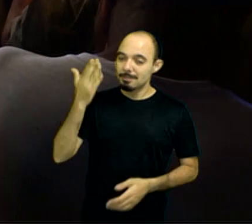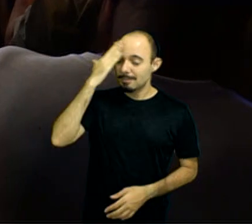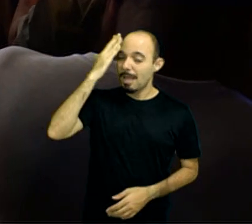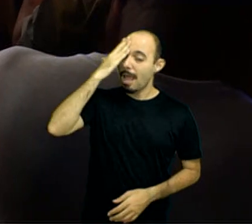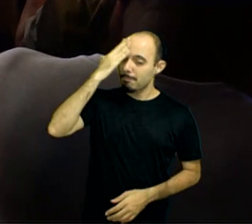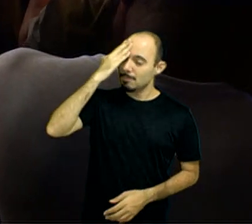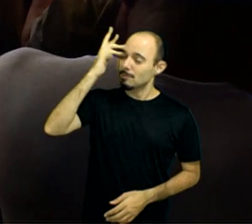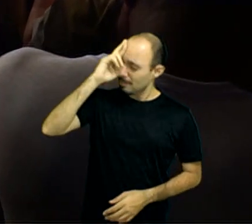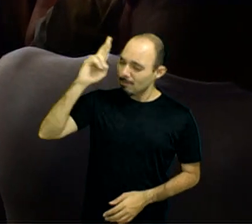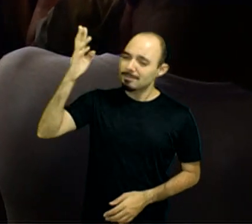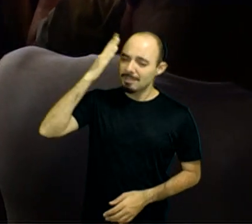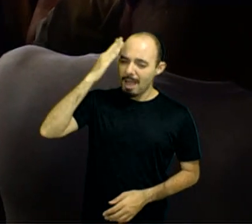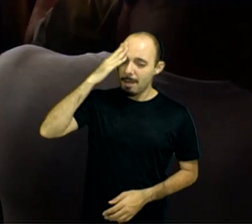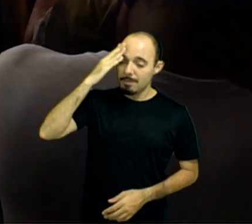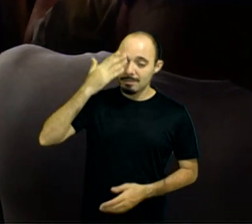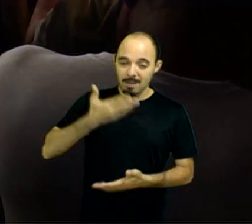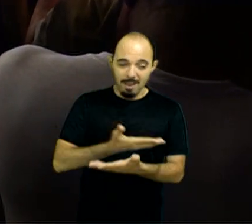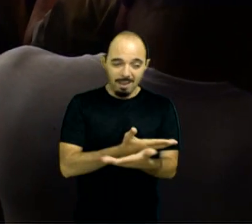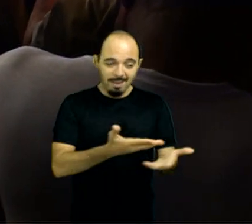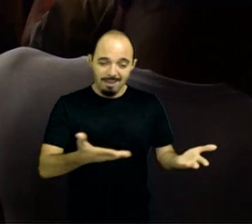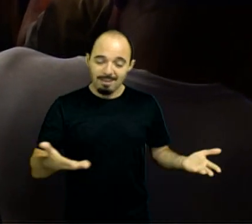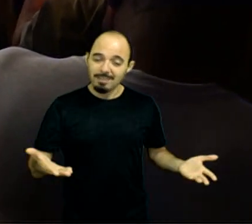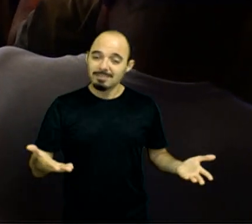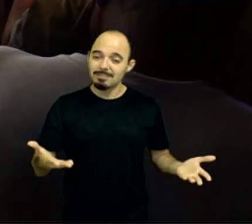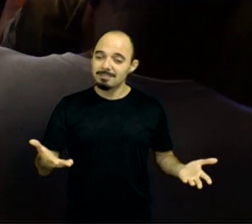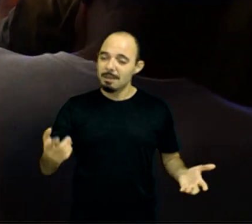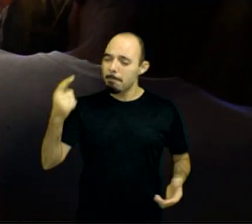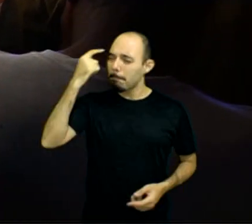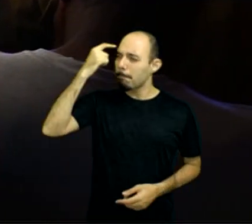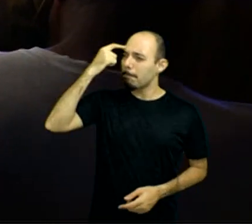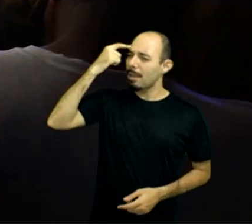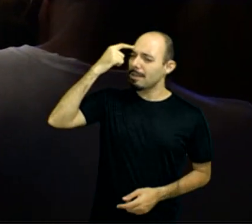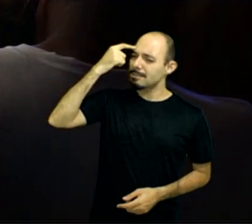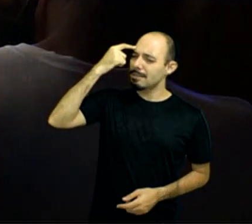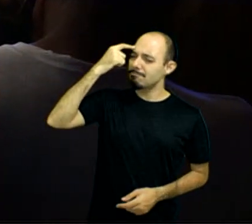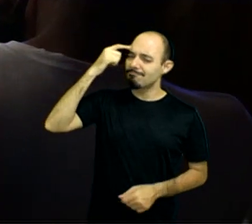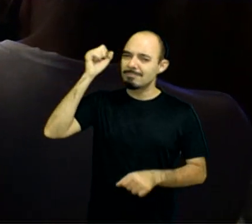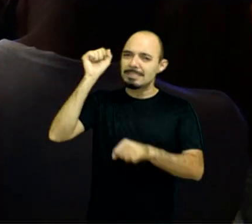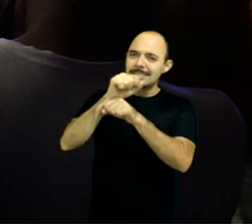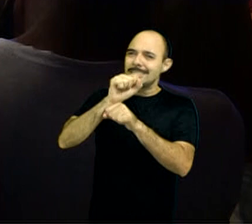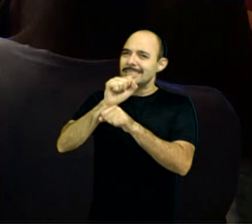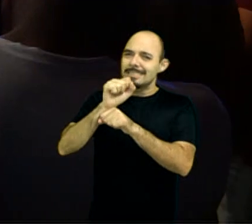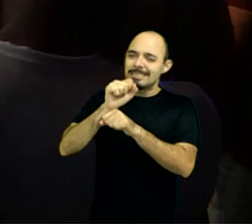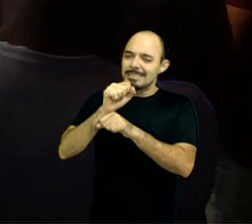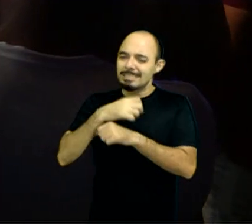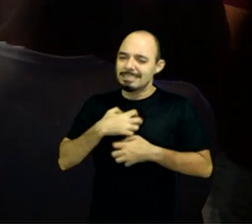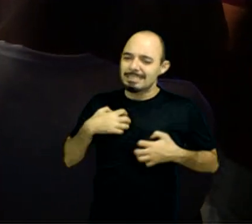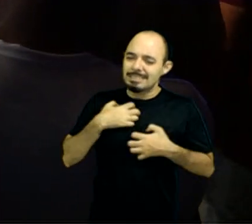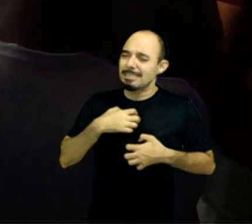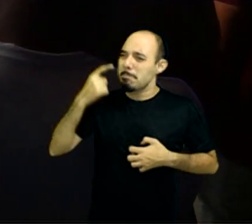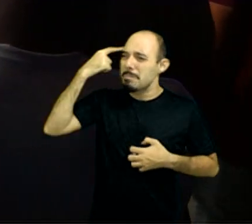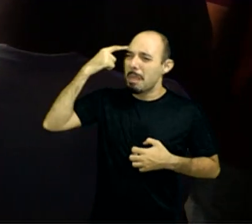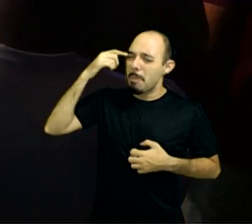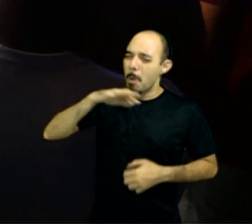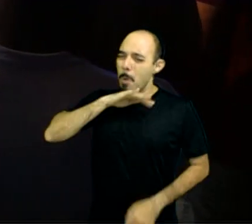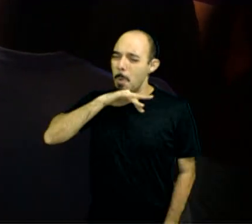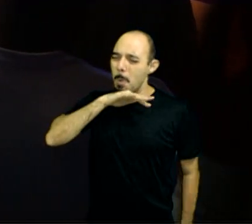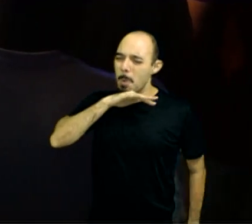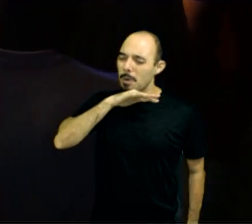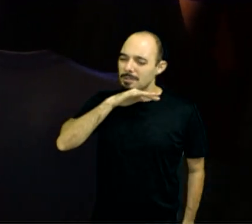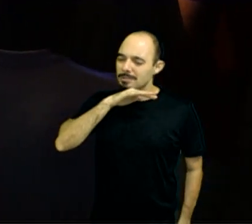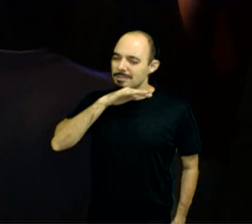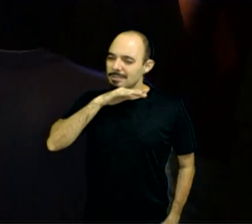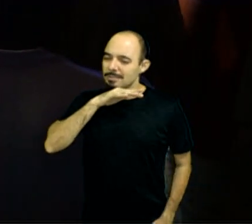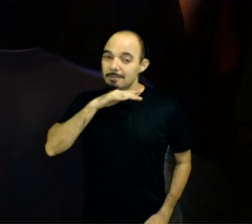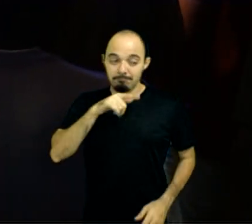que estão escravizados com pensamentos ruins, e recebam essa palavra e se libertem.